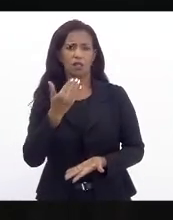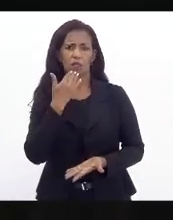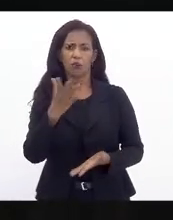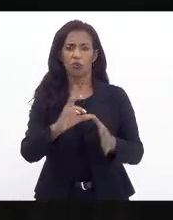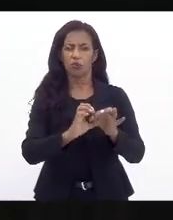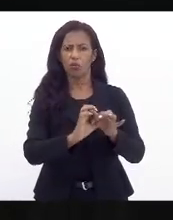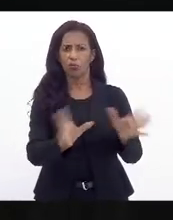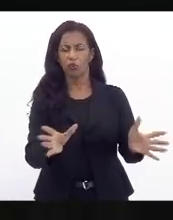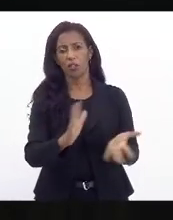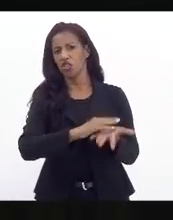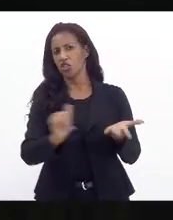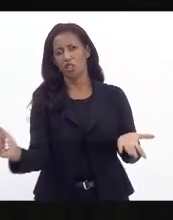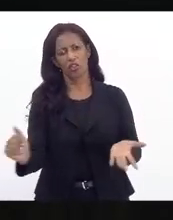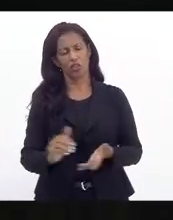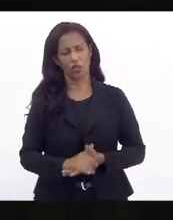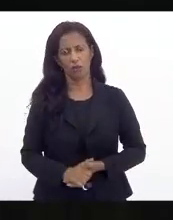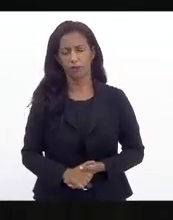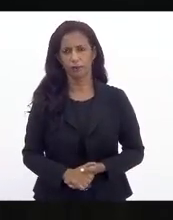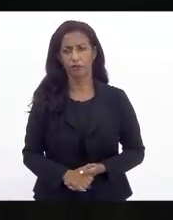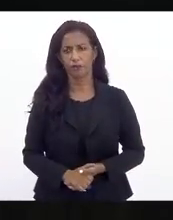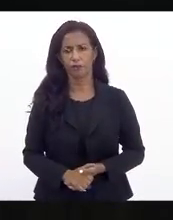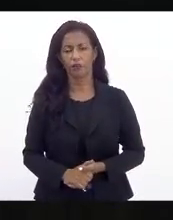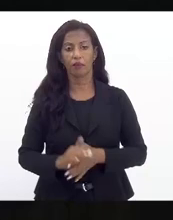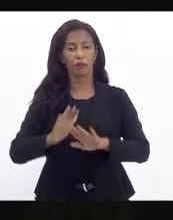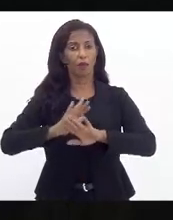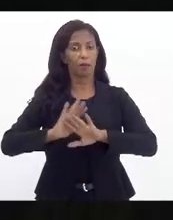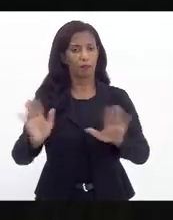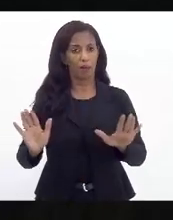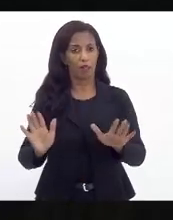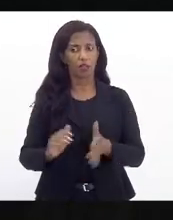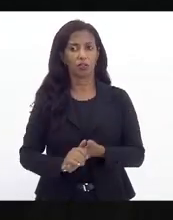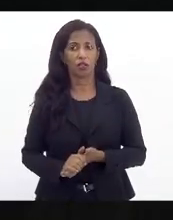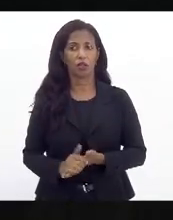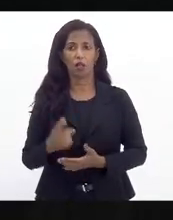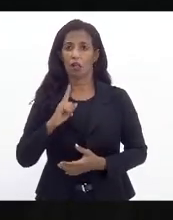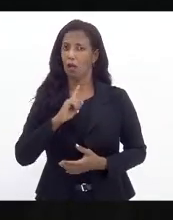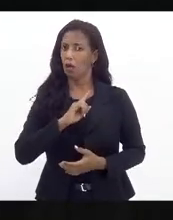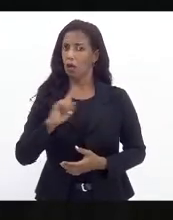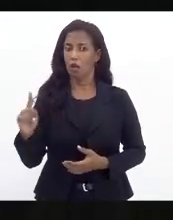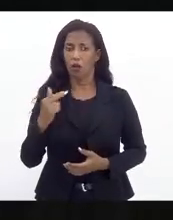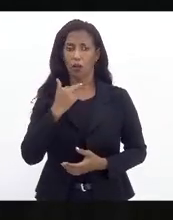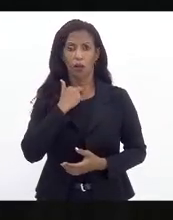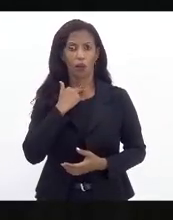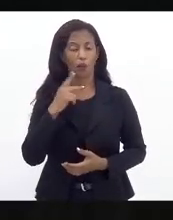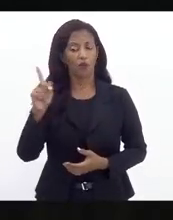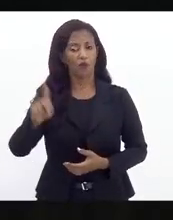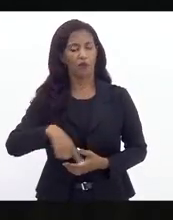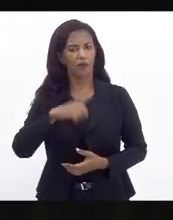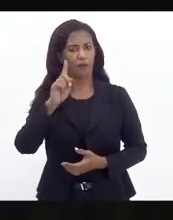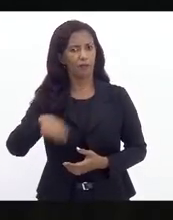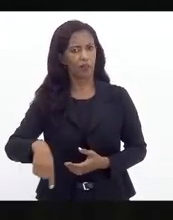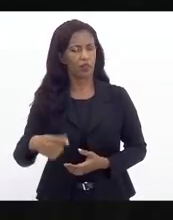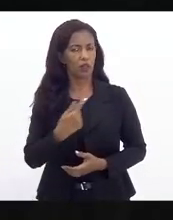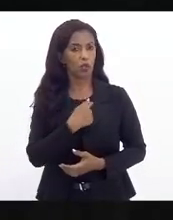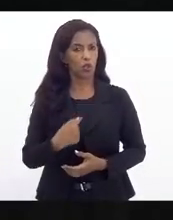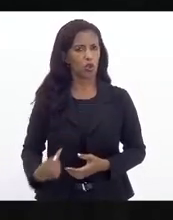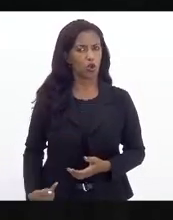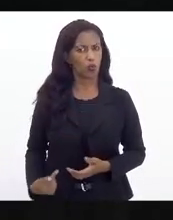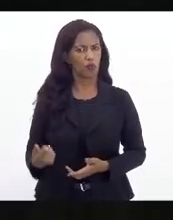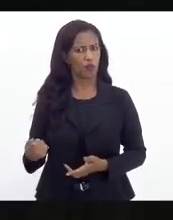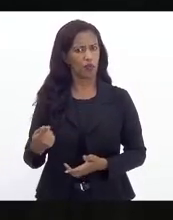autorização nós retiramos suprimimos mas agora nós não podemos vedar que o governo